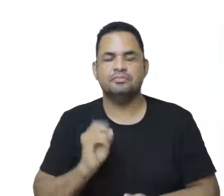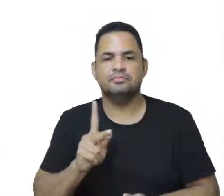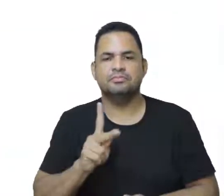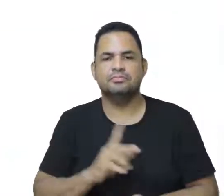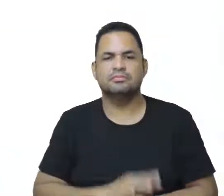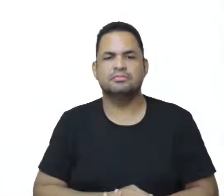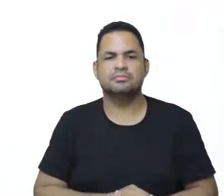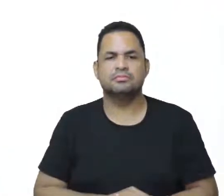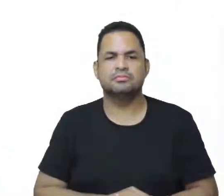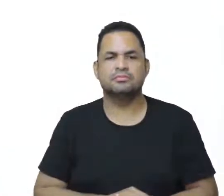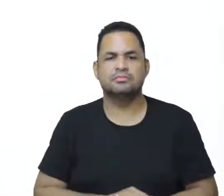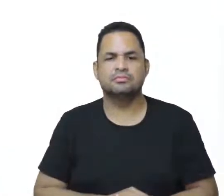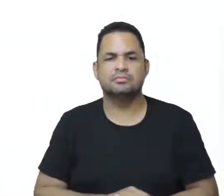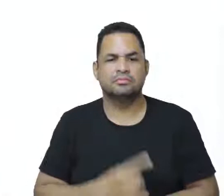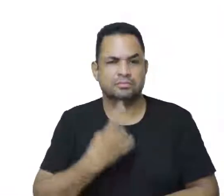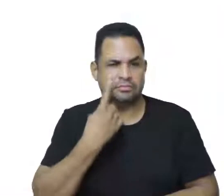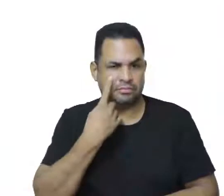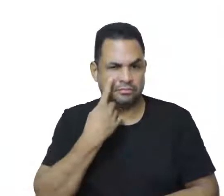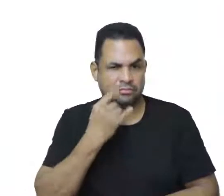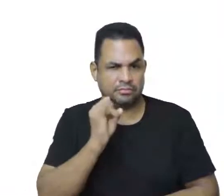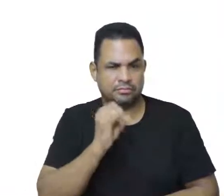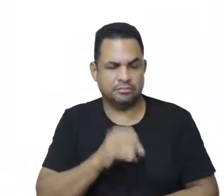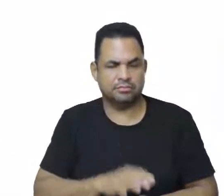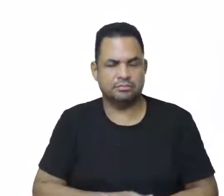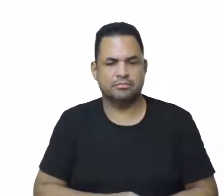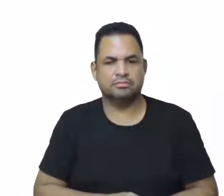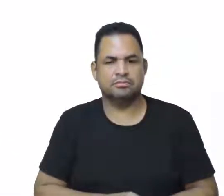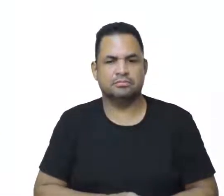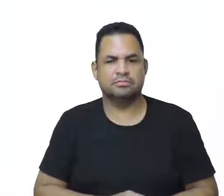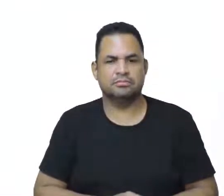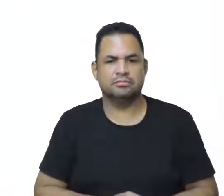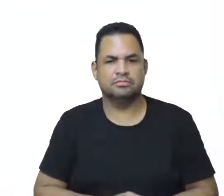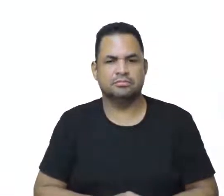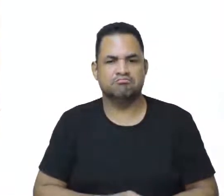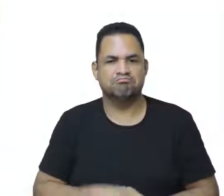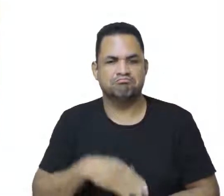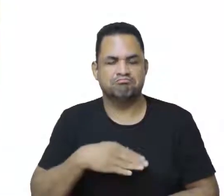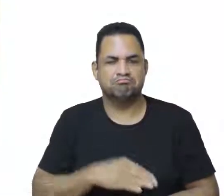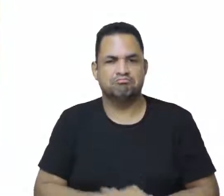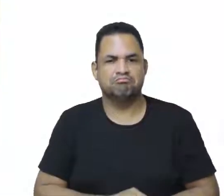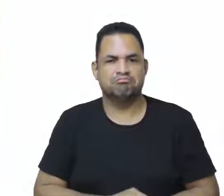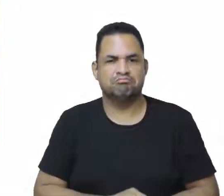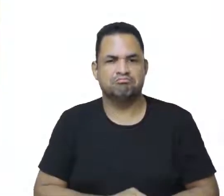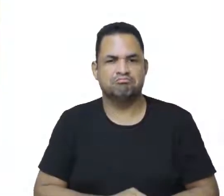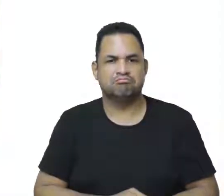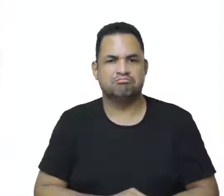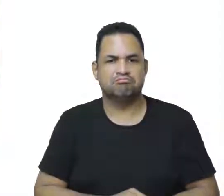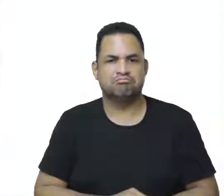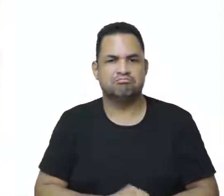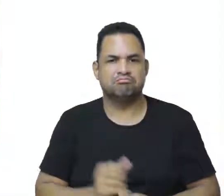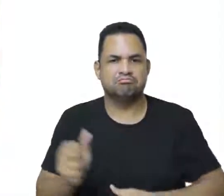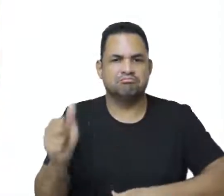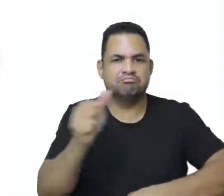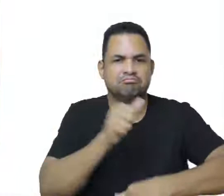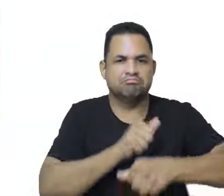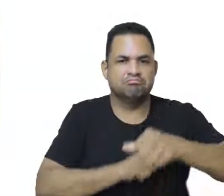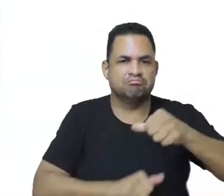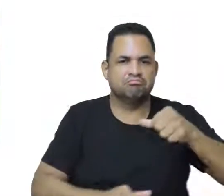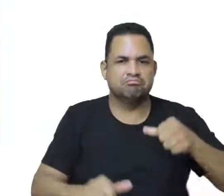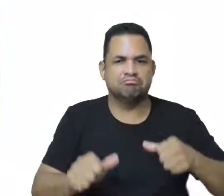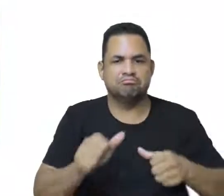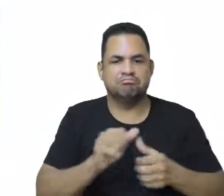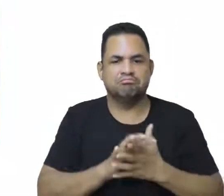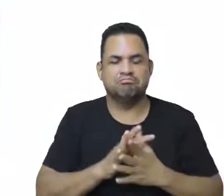Ok? Olha aí como é que você está vendo as pessoas. Sumiram. Inversão